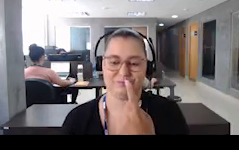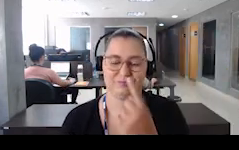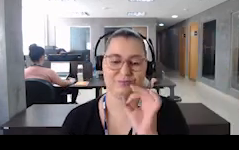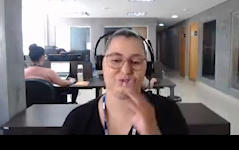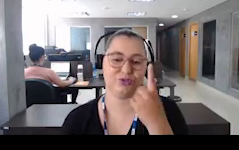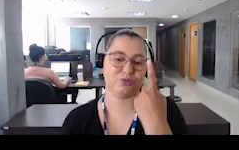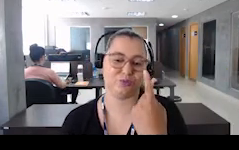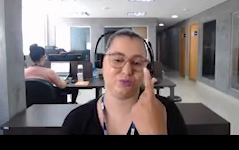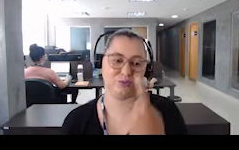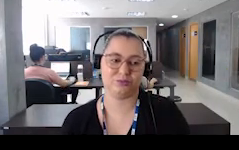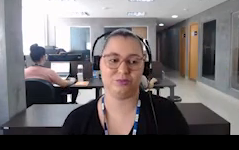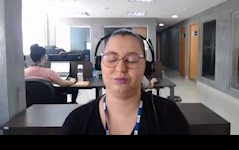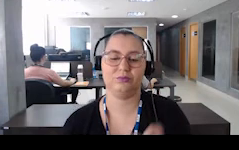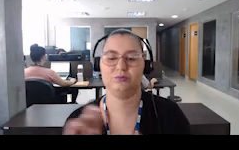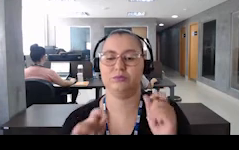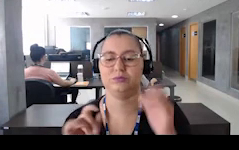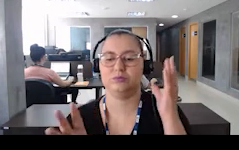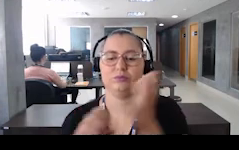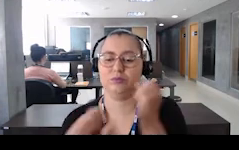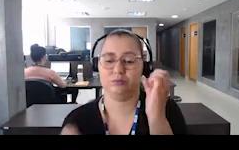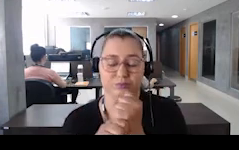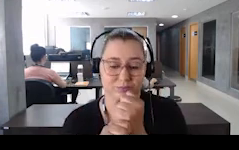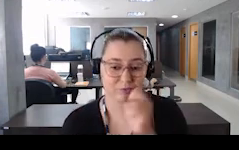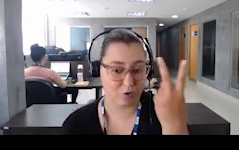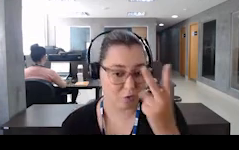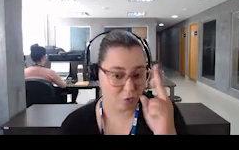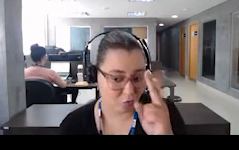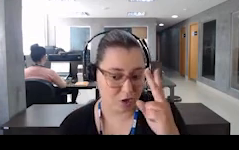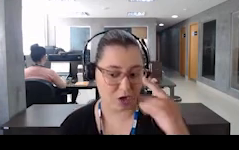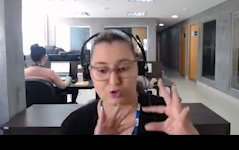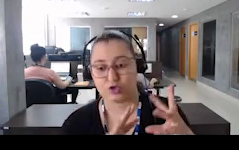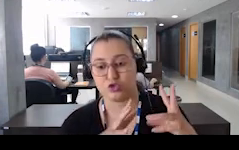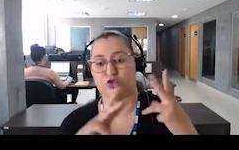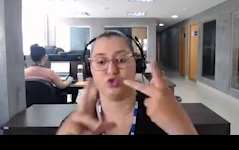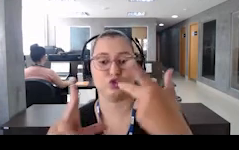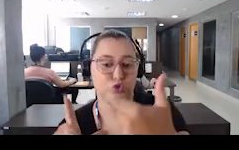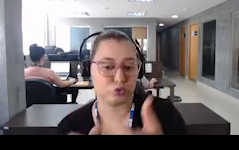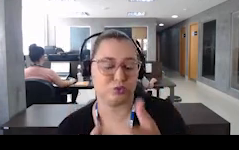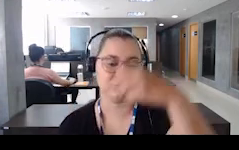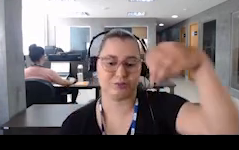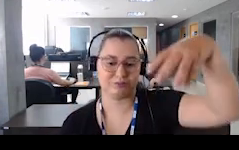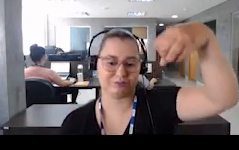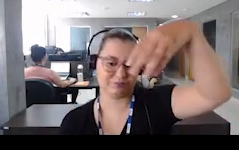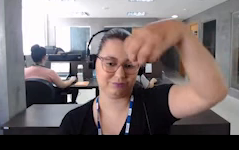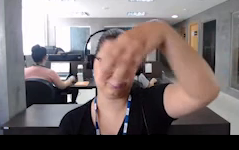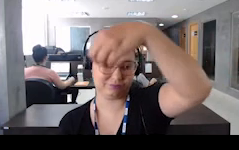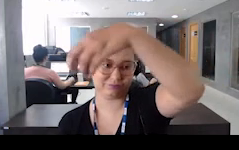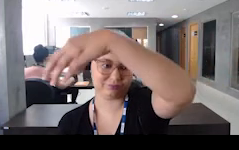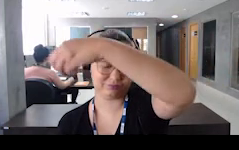só de uma lâmpada mista, né? O que que a gente calculou? A gente calculou o valor da corrente de todas as lâmpadas mistas,